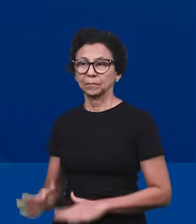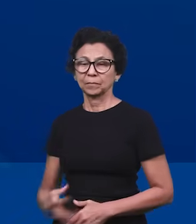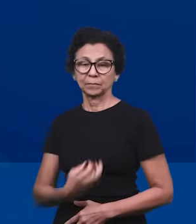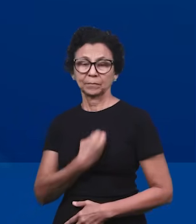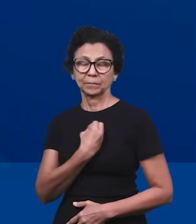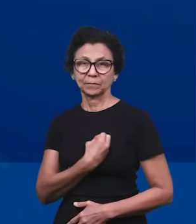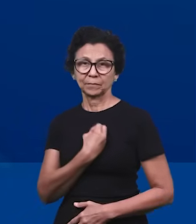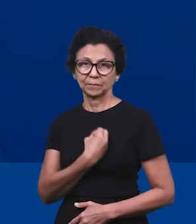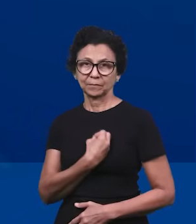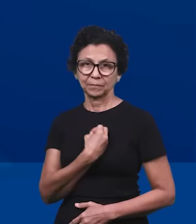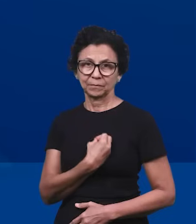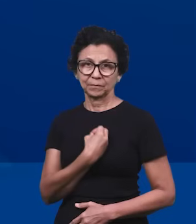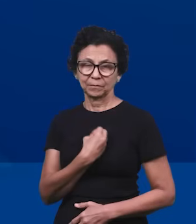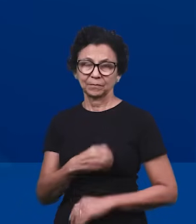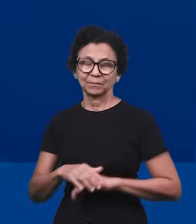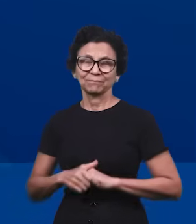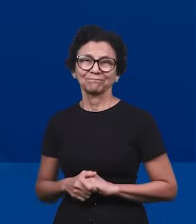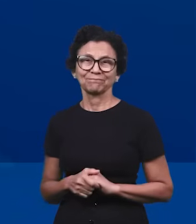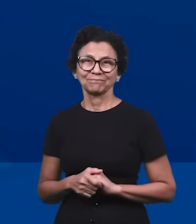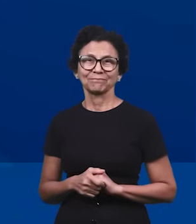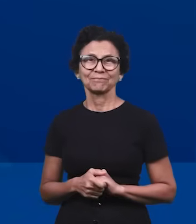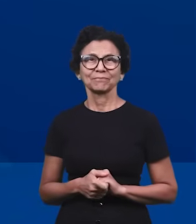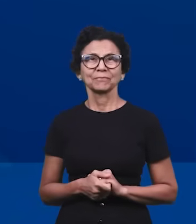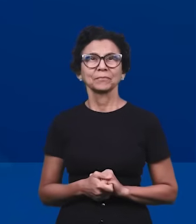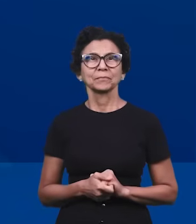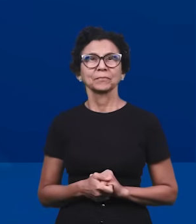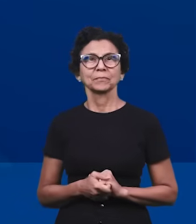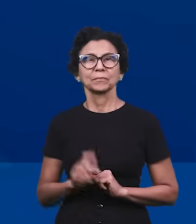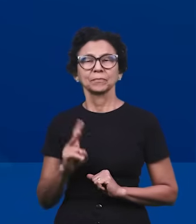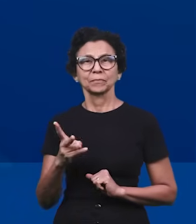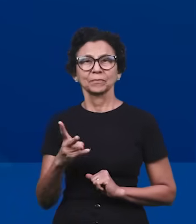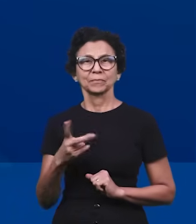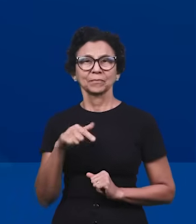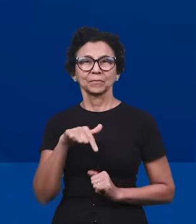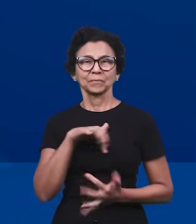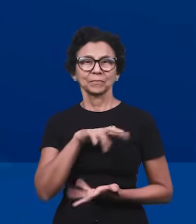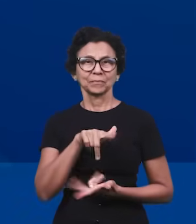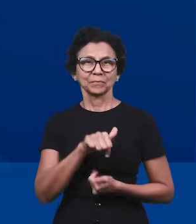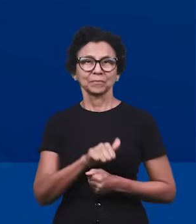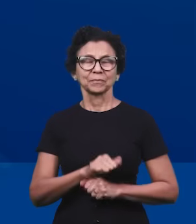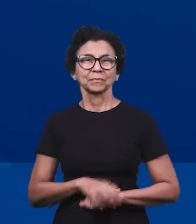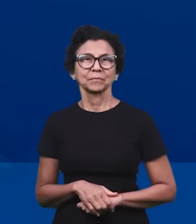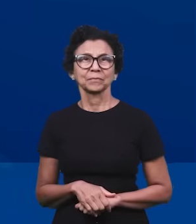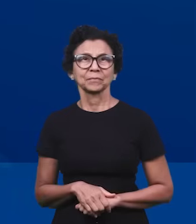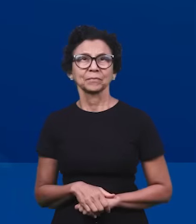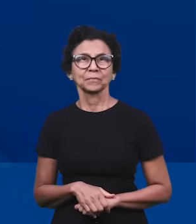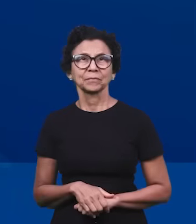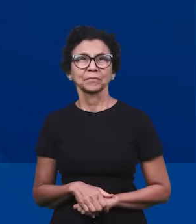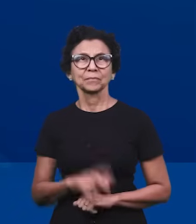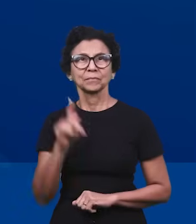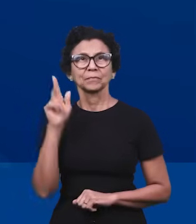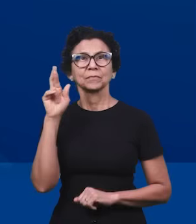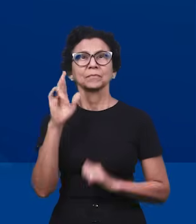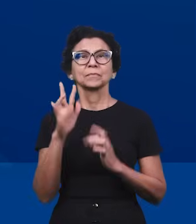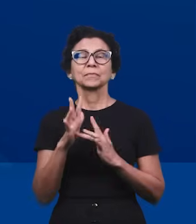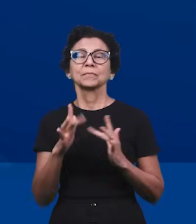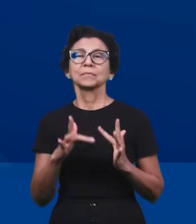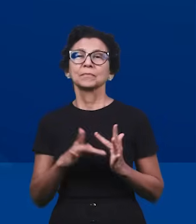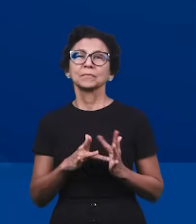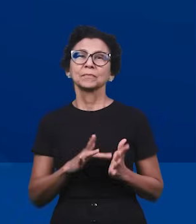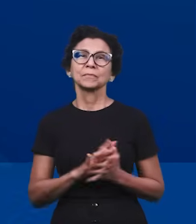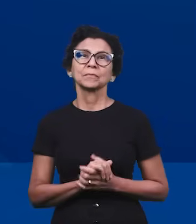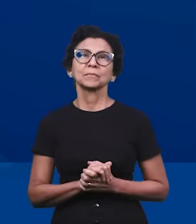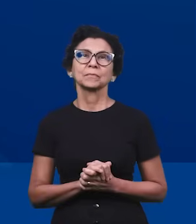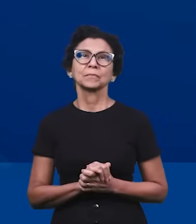palavra viva, que é eficaz em toda caminhada aqui para esse mundo. Paz, Senhor, meus irmãos. A paz, Jesus, irmãos, respondendo aqui